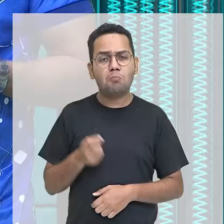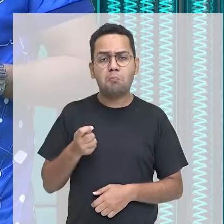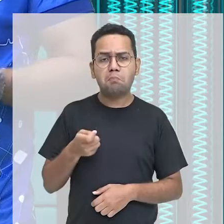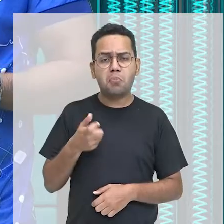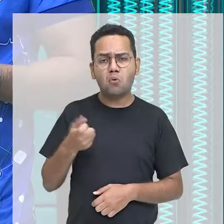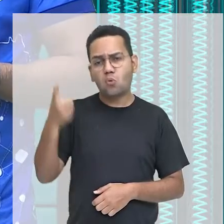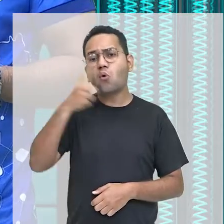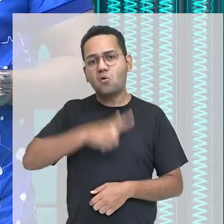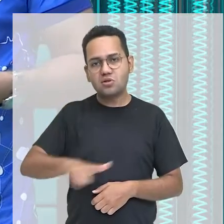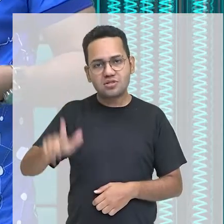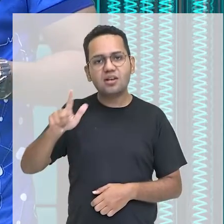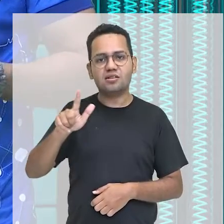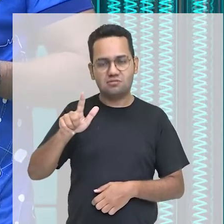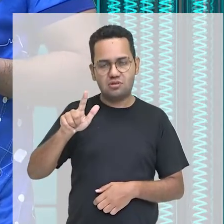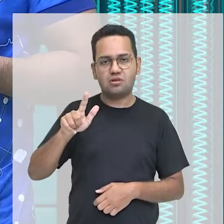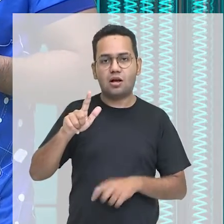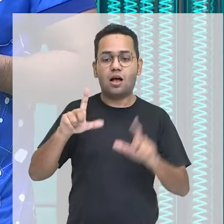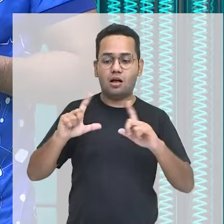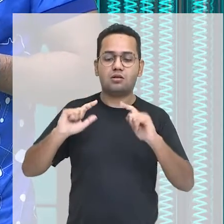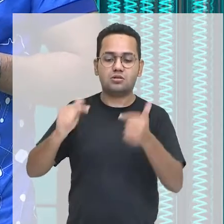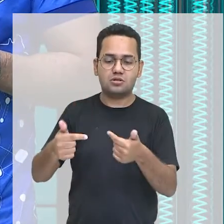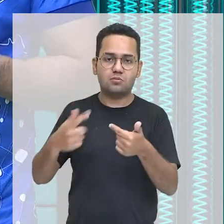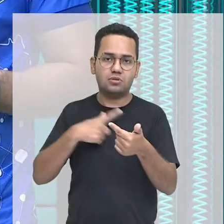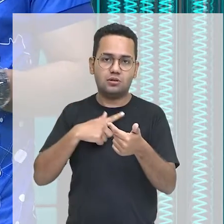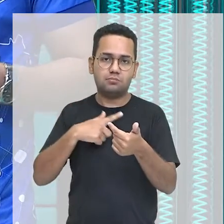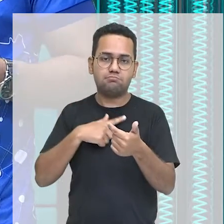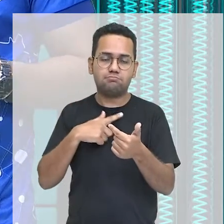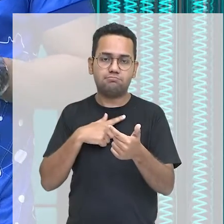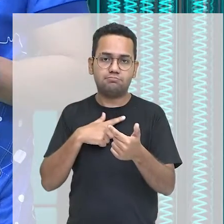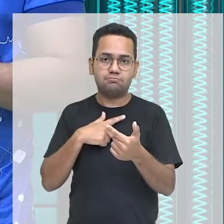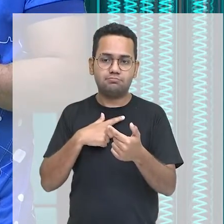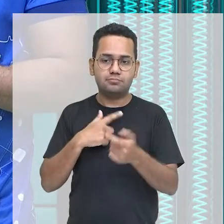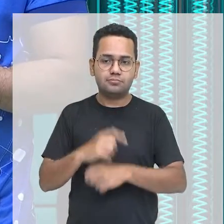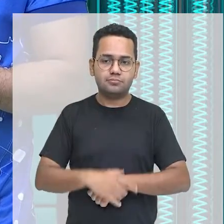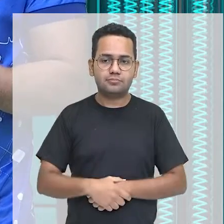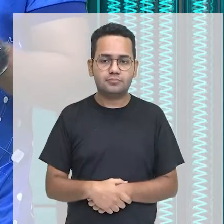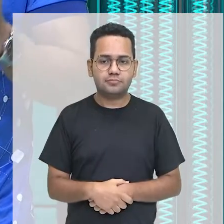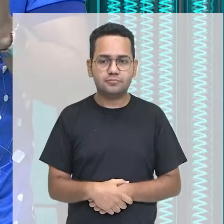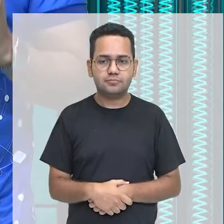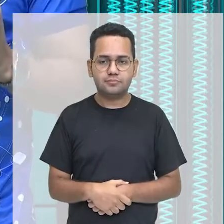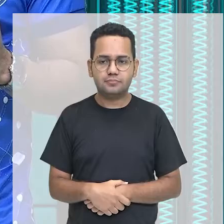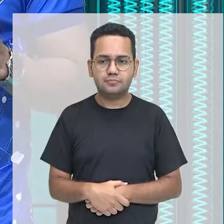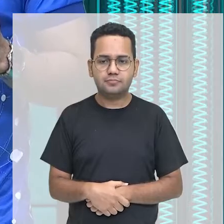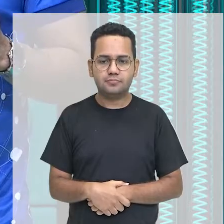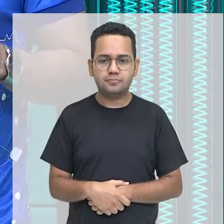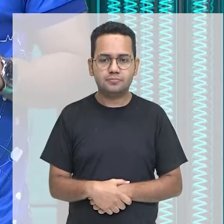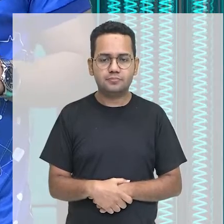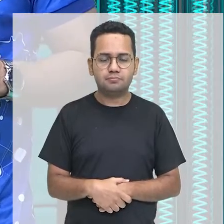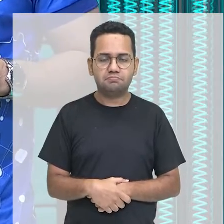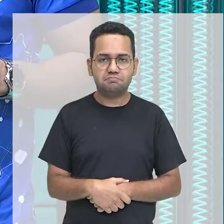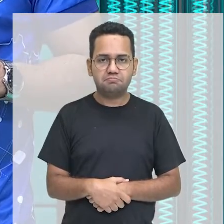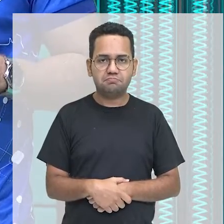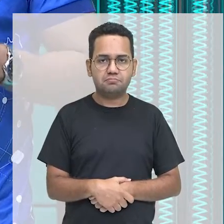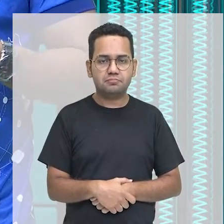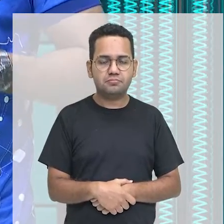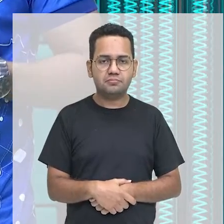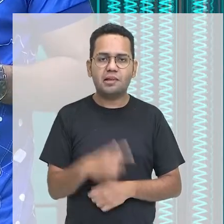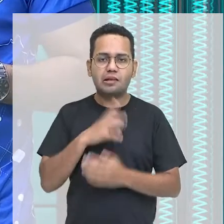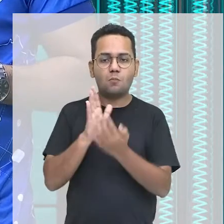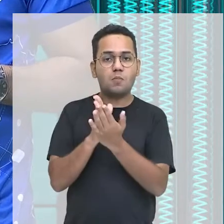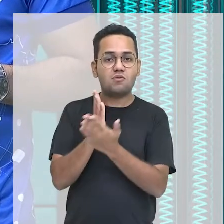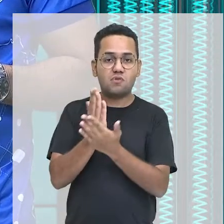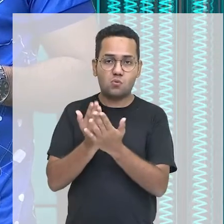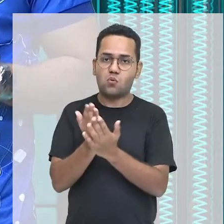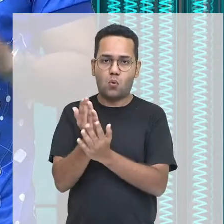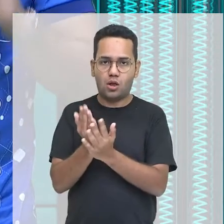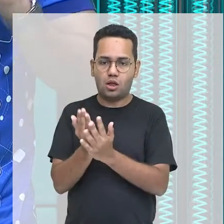menor, né, de que essa ação a qual ele está conectado ali, ele vai indicar com um pouco menor de certeza em relação ao